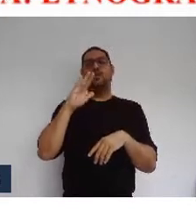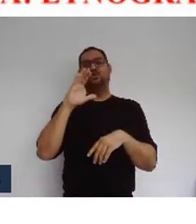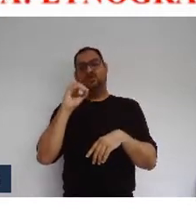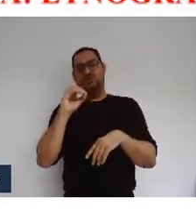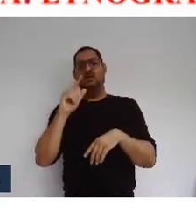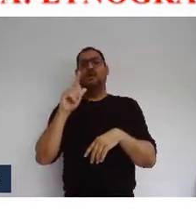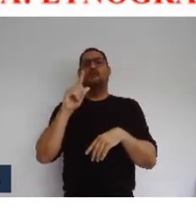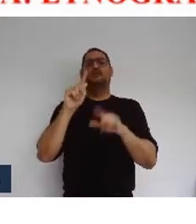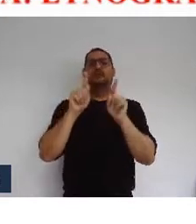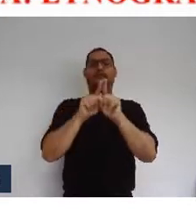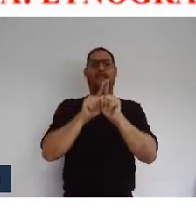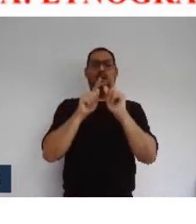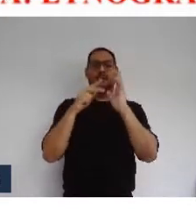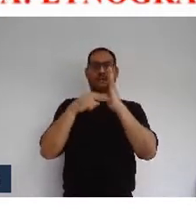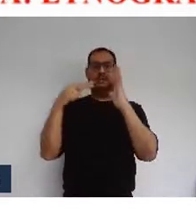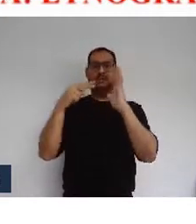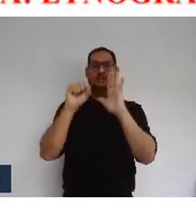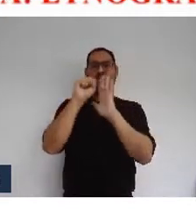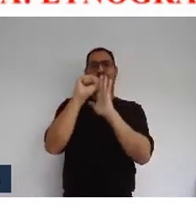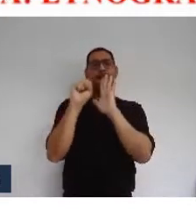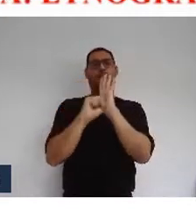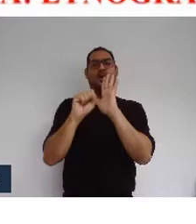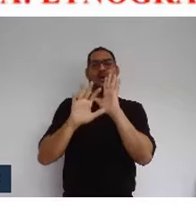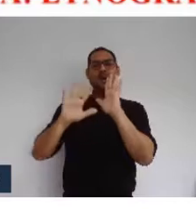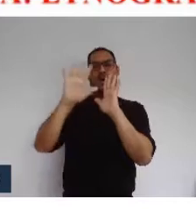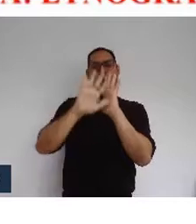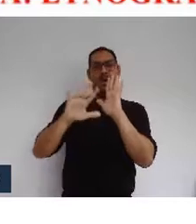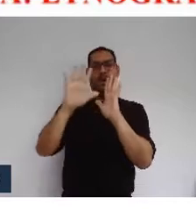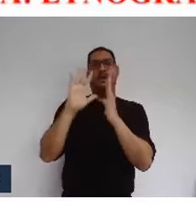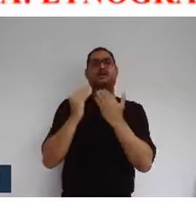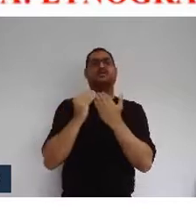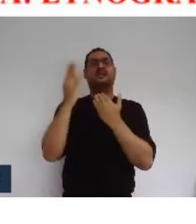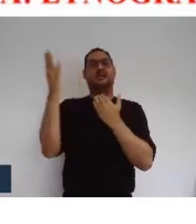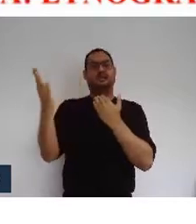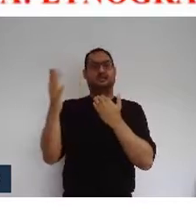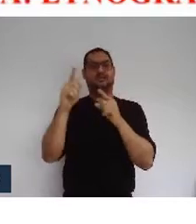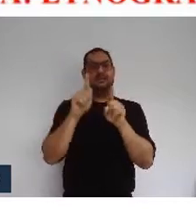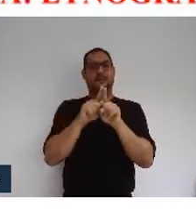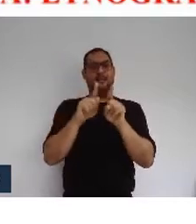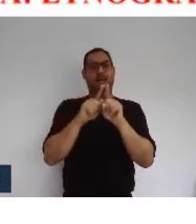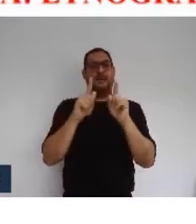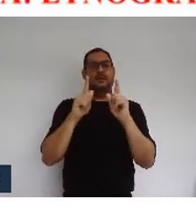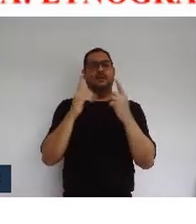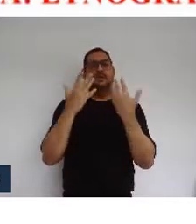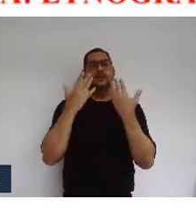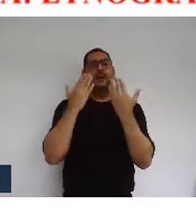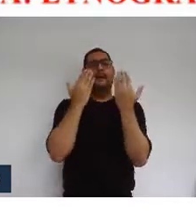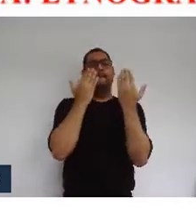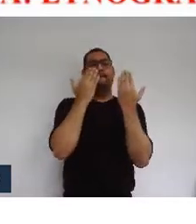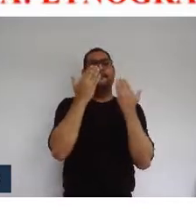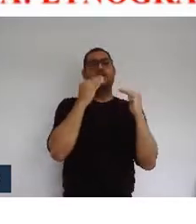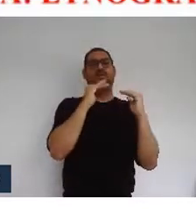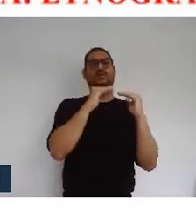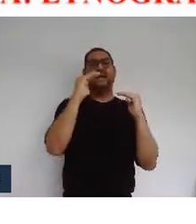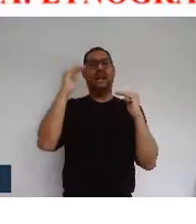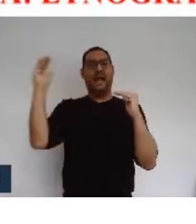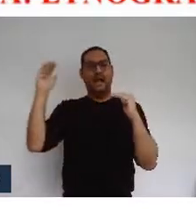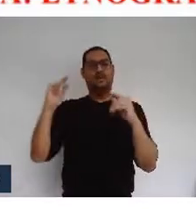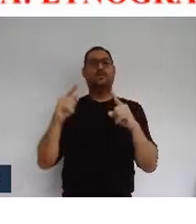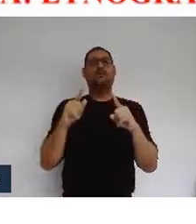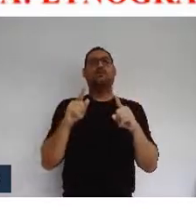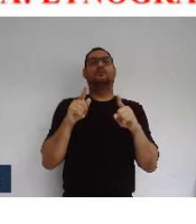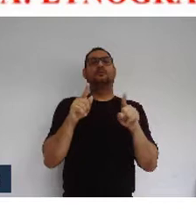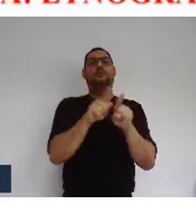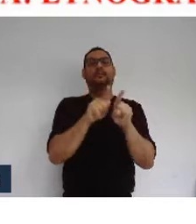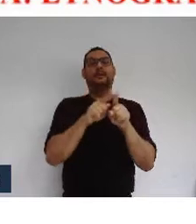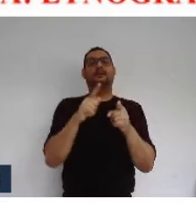semióticas, ideologia semiótica externalista, indexicalidade e projeções escalares, convivialidade